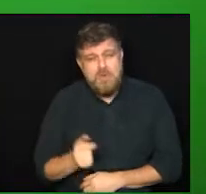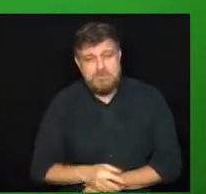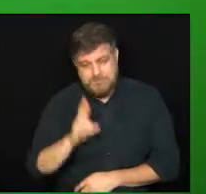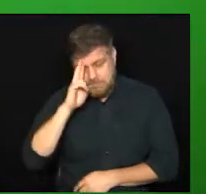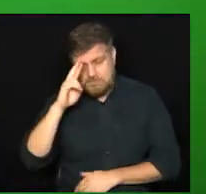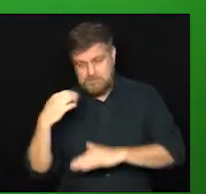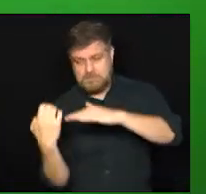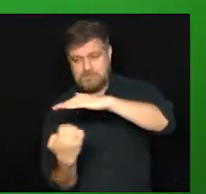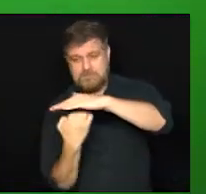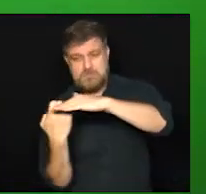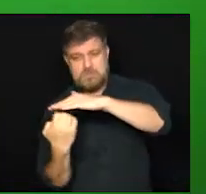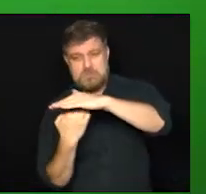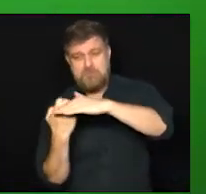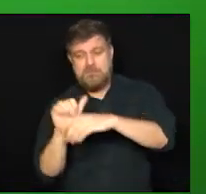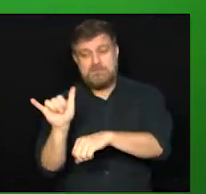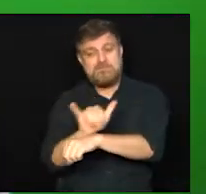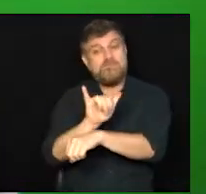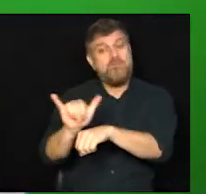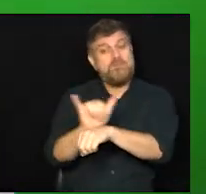empresários,